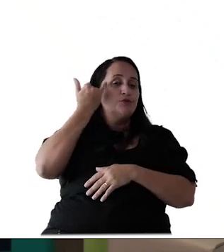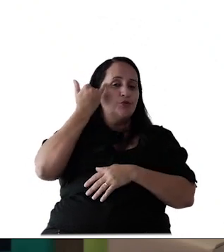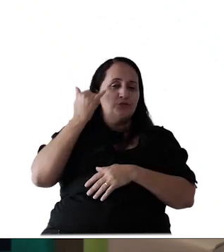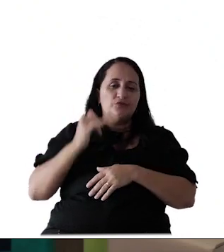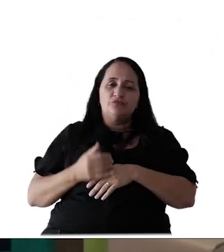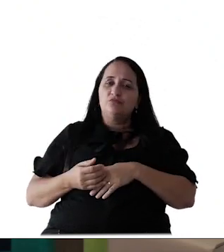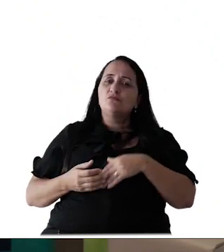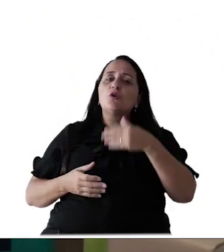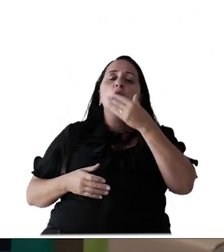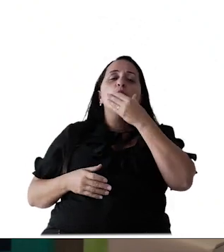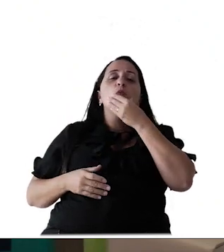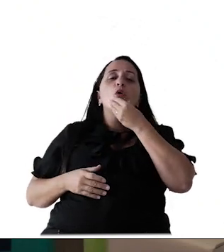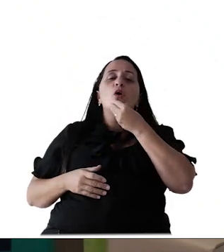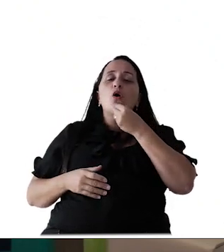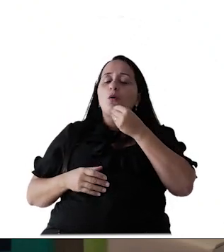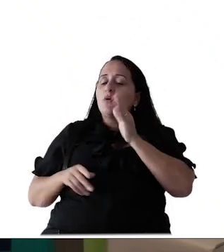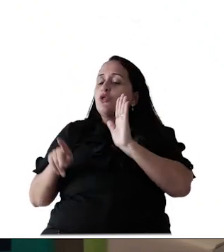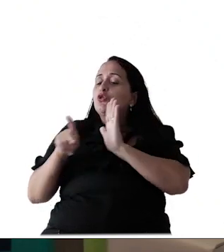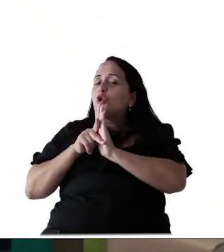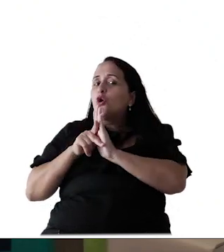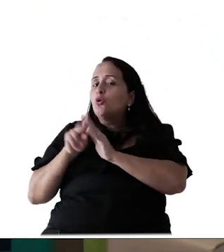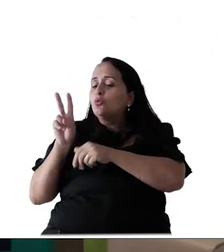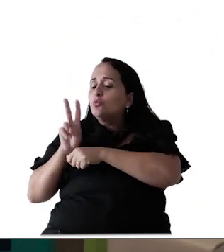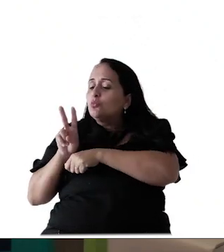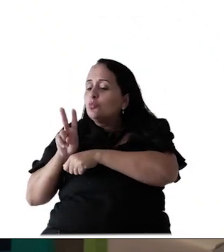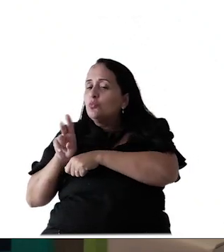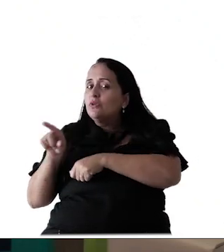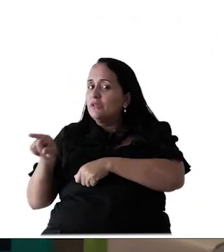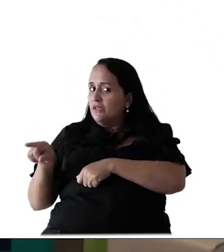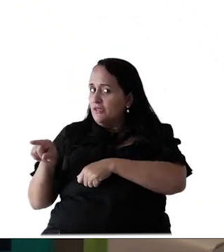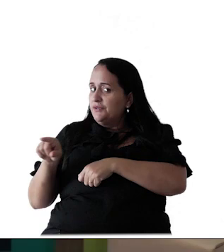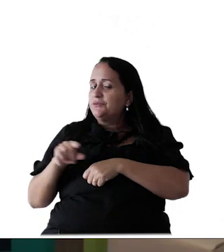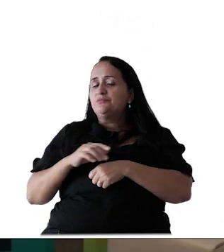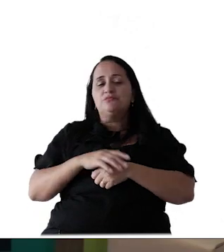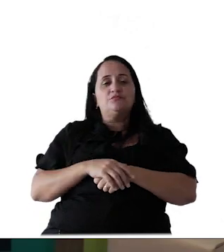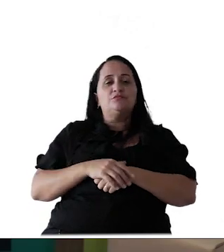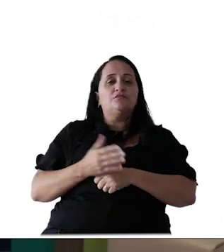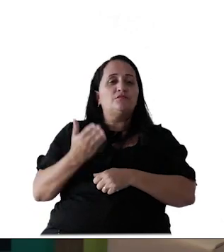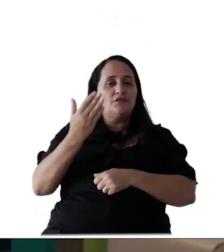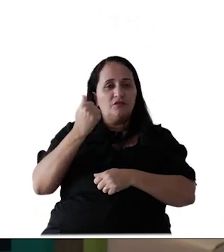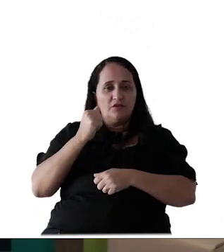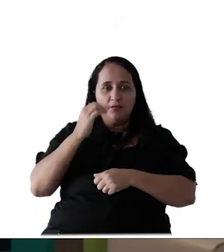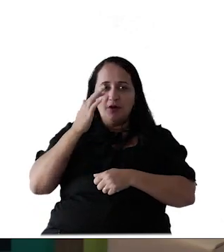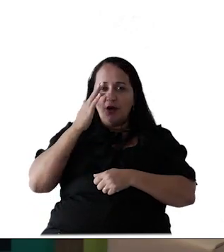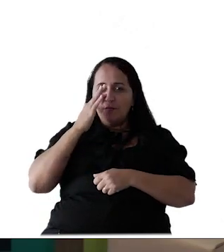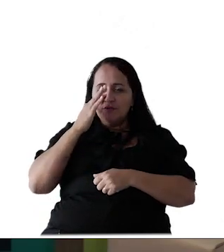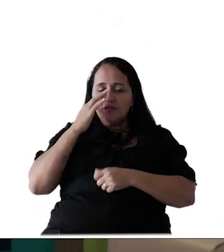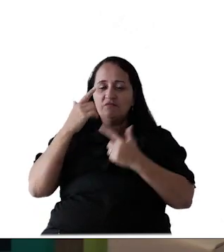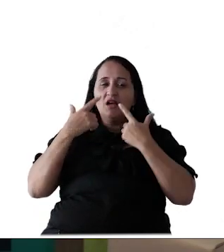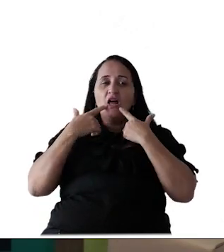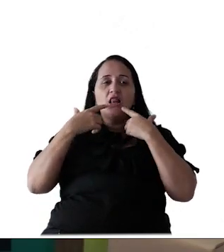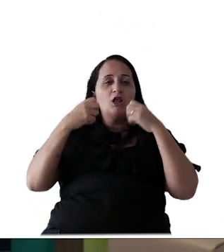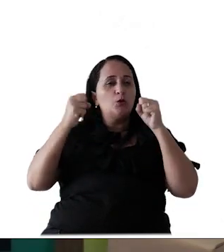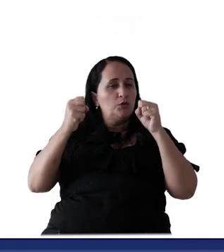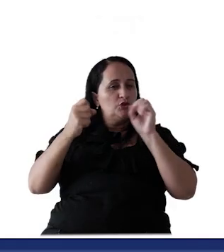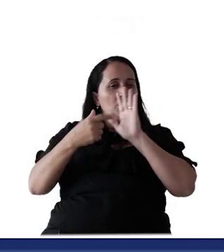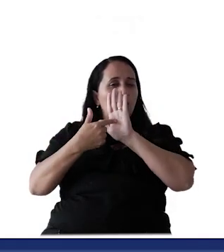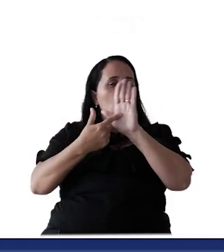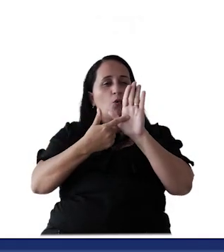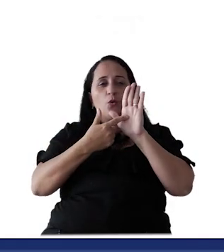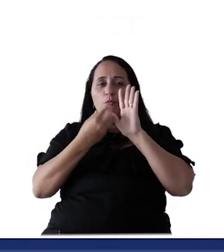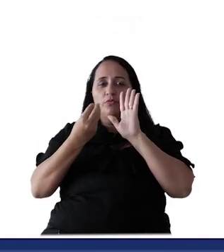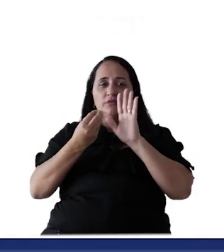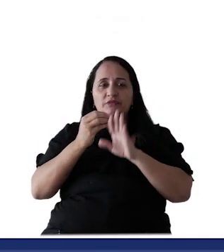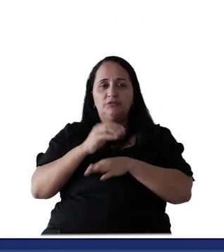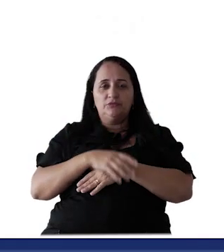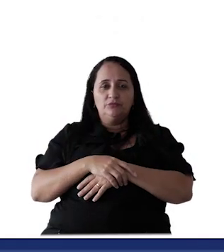interação entre locutor e interlocutor nesse texto. Vamos observar quais são essas marcas linguísticas? Leia